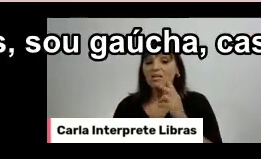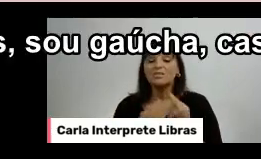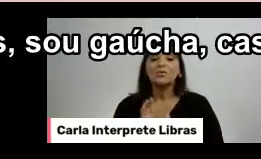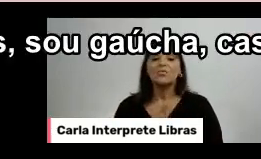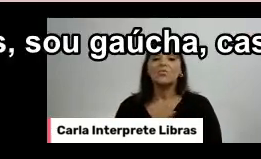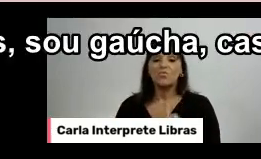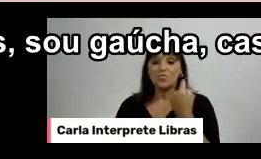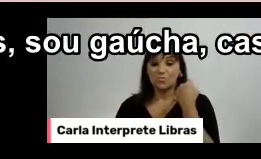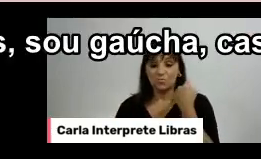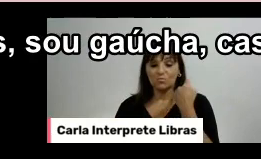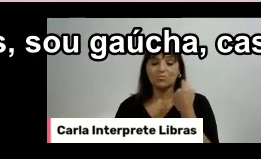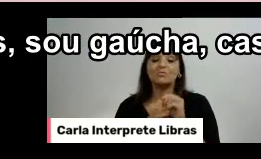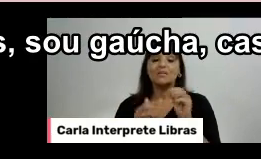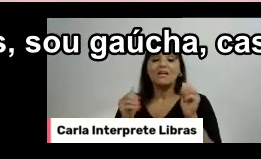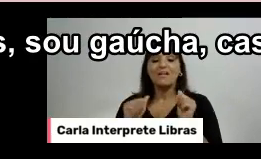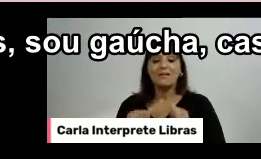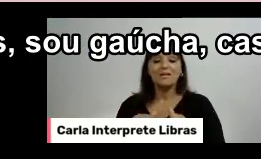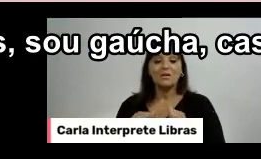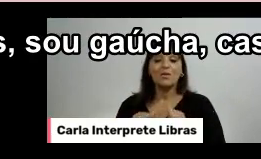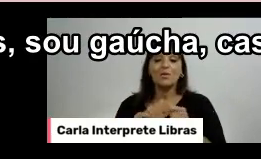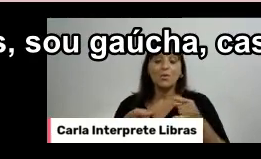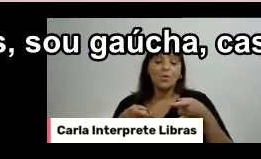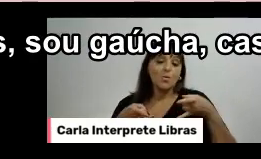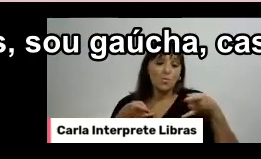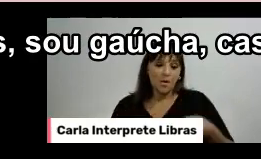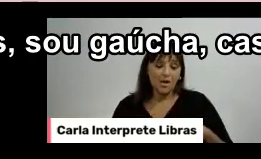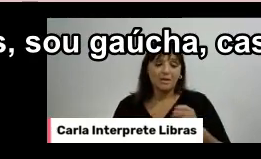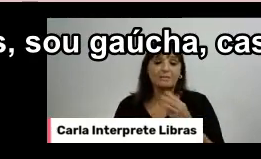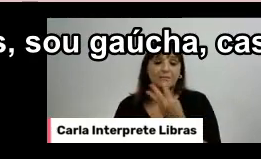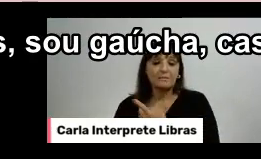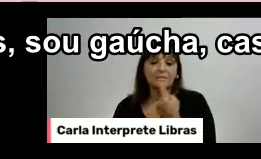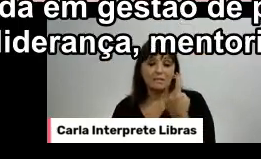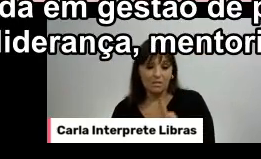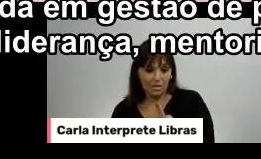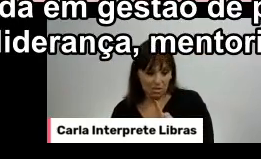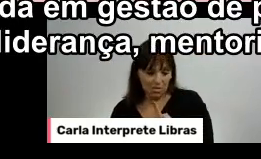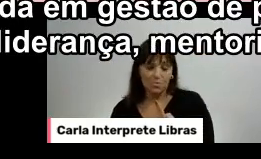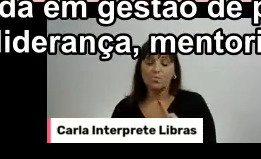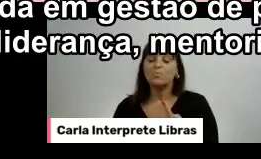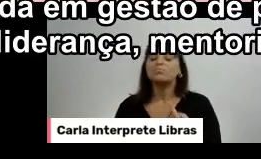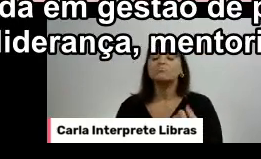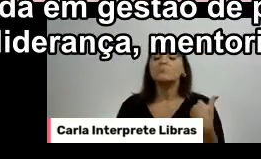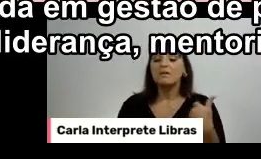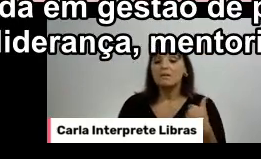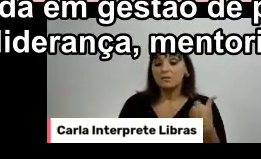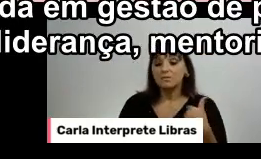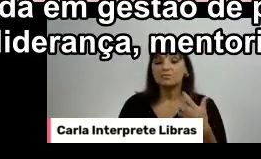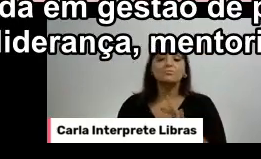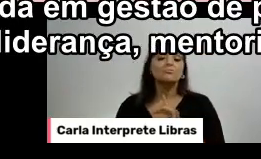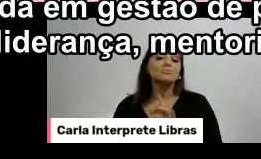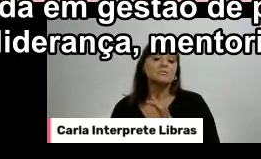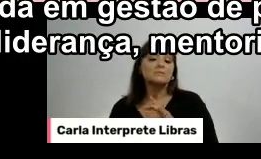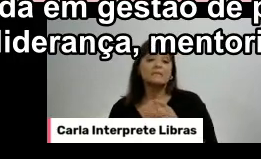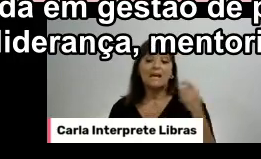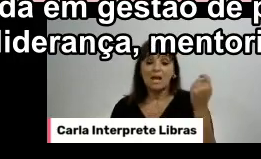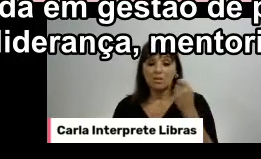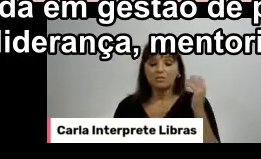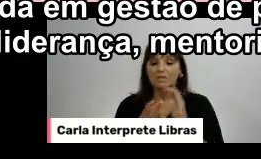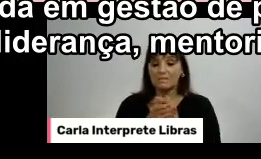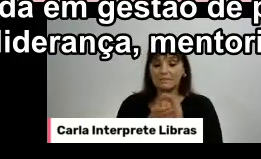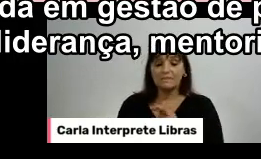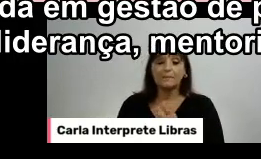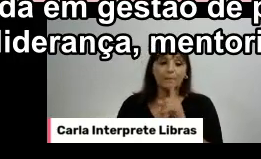Tenho 31 anos, sou gaúcha, casada e mãe de um menino incrível. Sou formada em gestão de pessoas, tenho pós-graduação